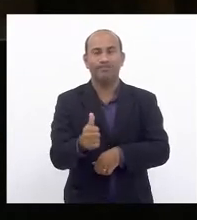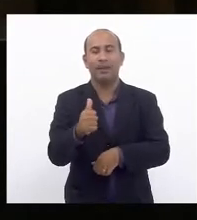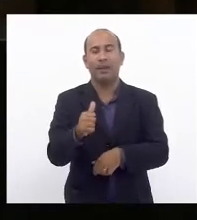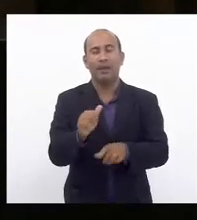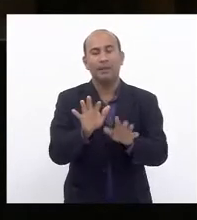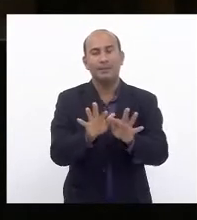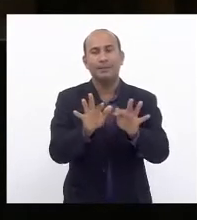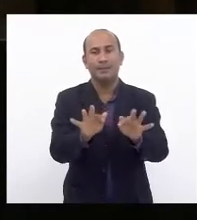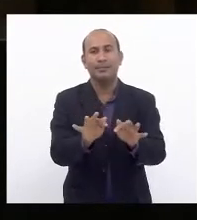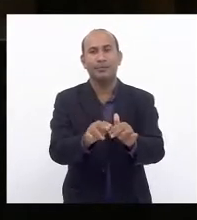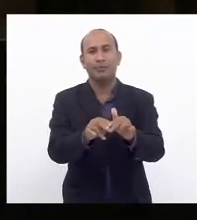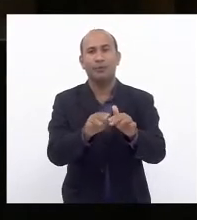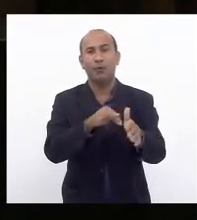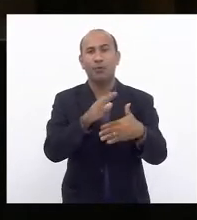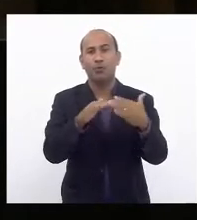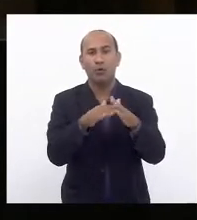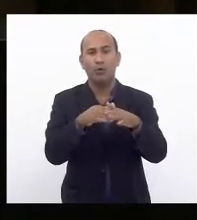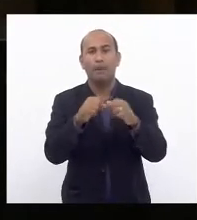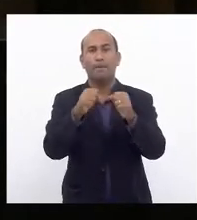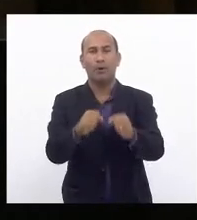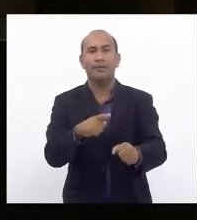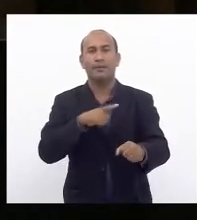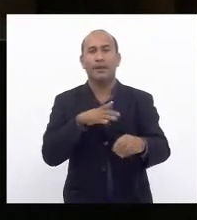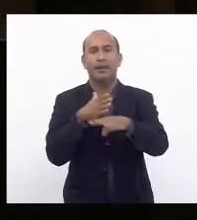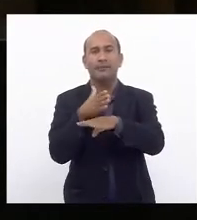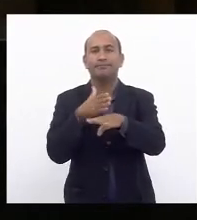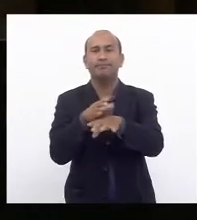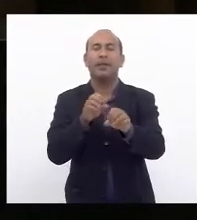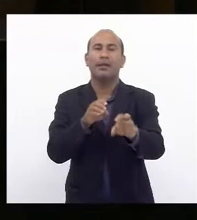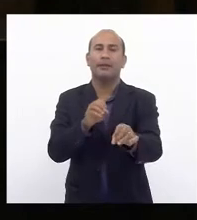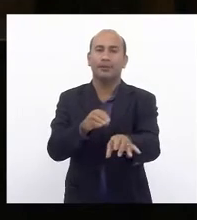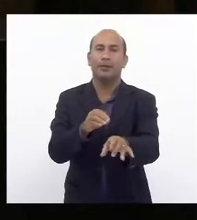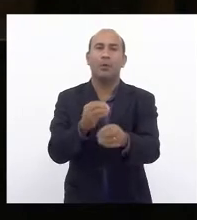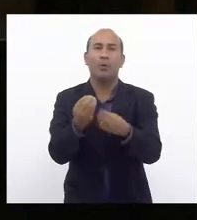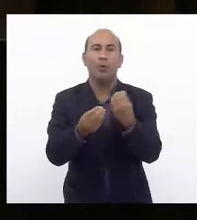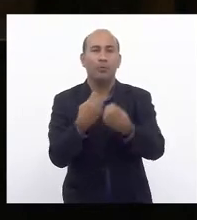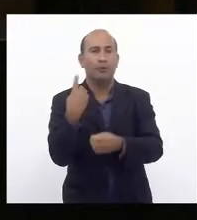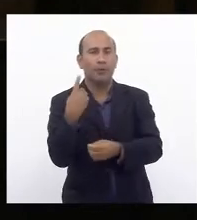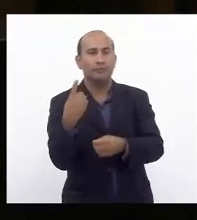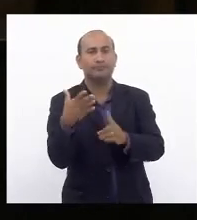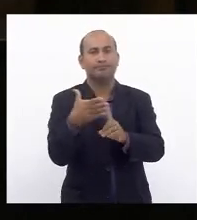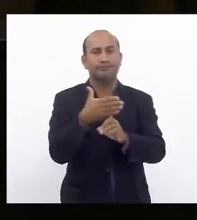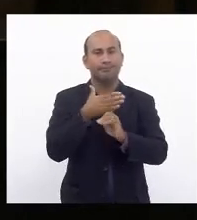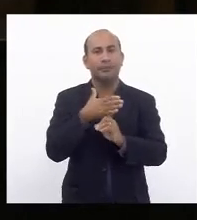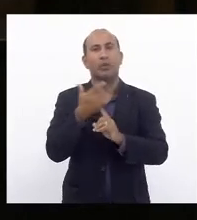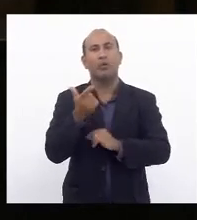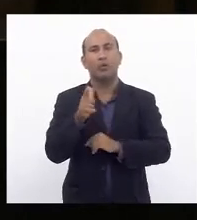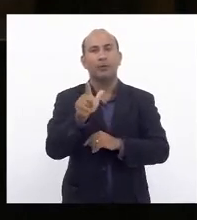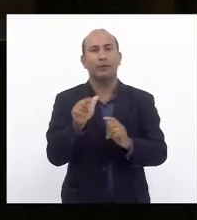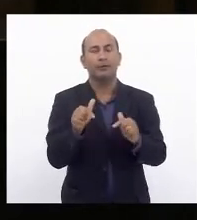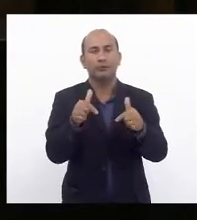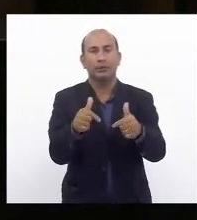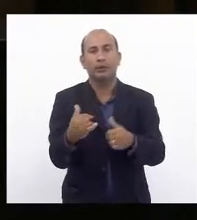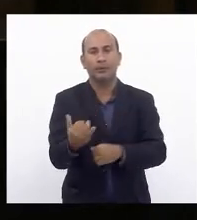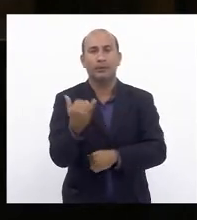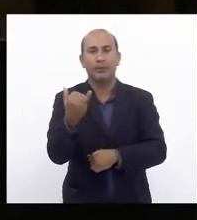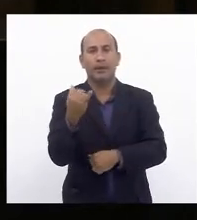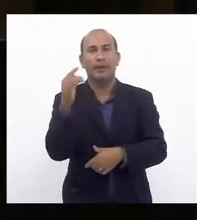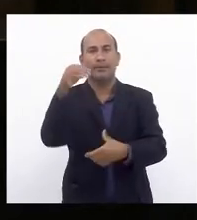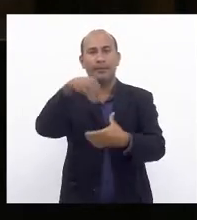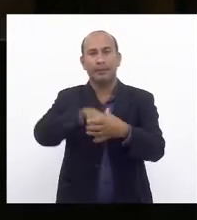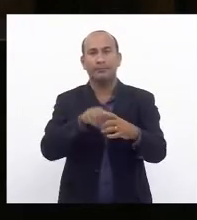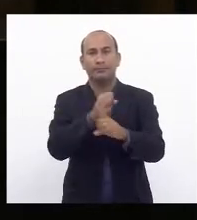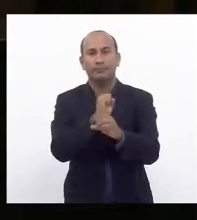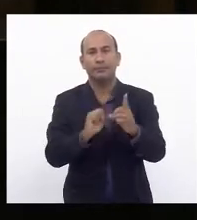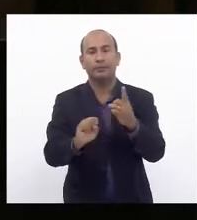mínima, para que todo mundo possa ter acesso à educação, como a gente tanto defende, e a outras situações importantes da nossa sociedade. Então,